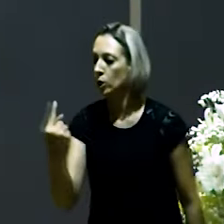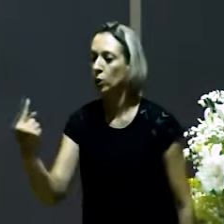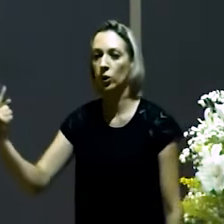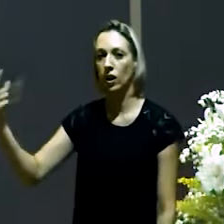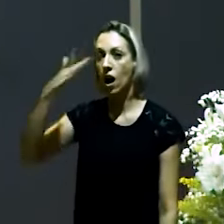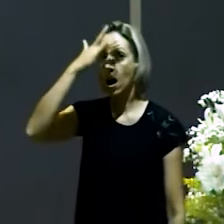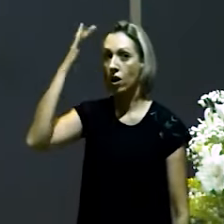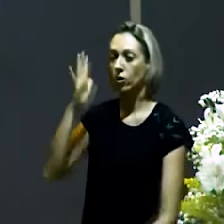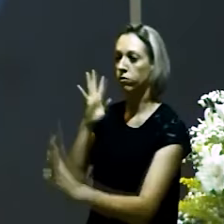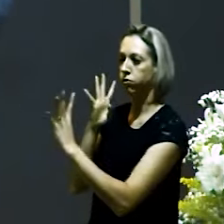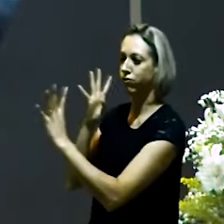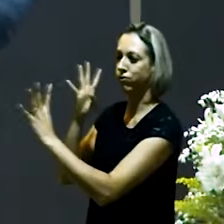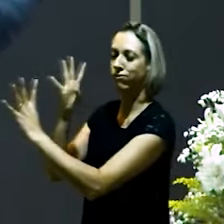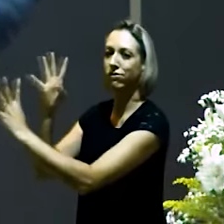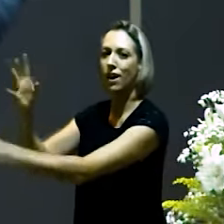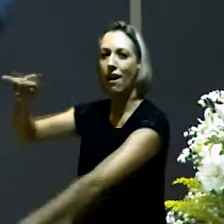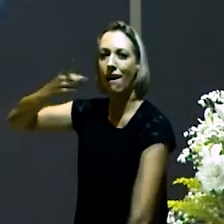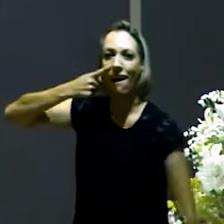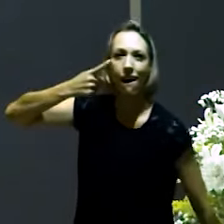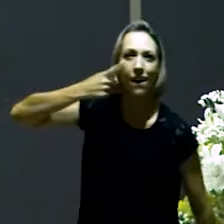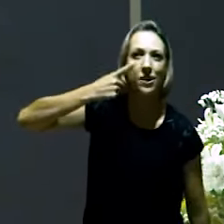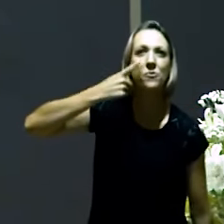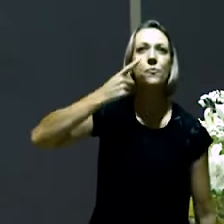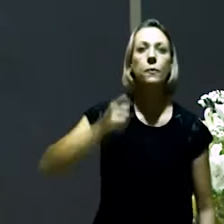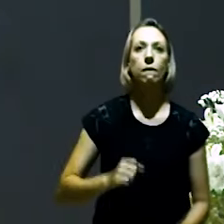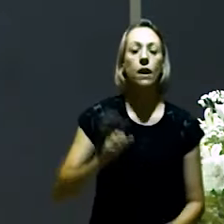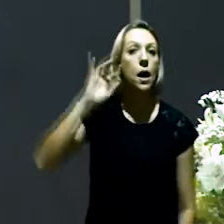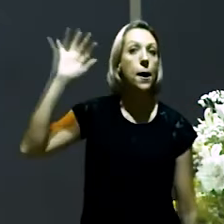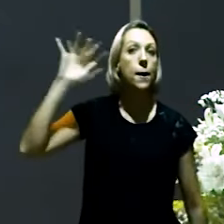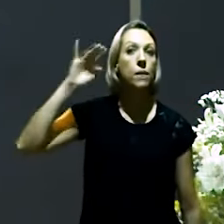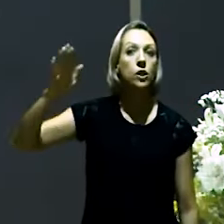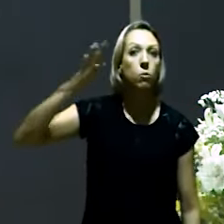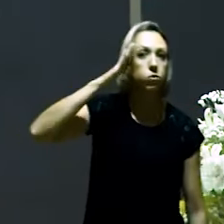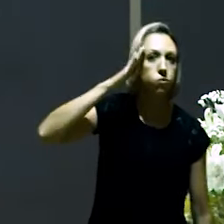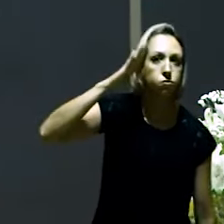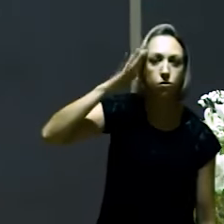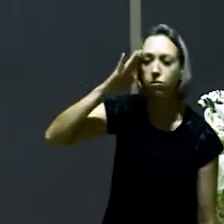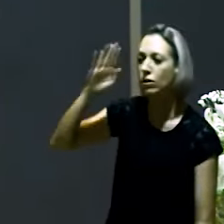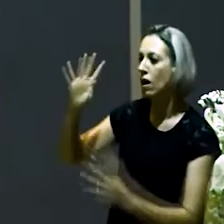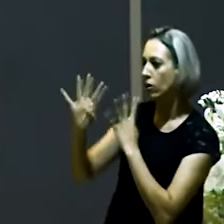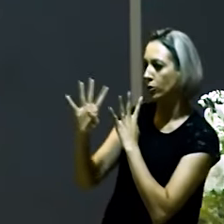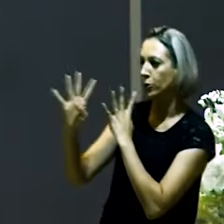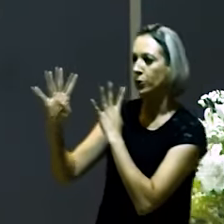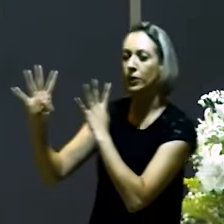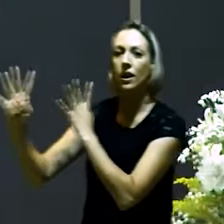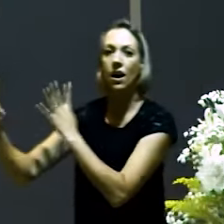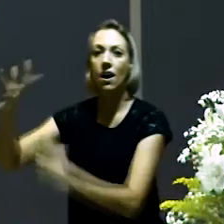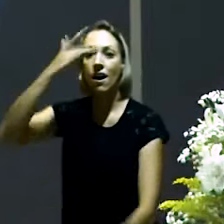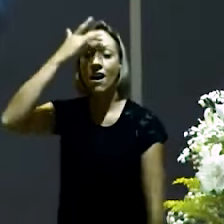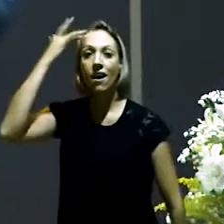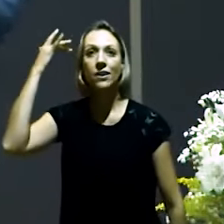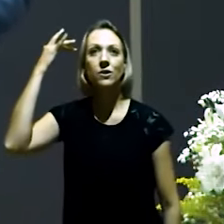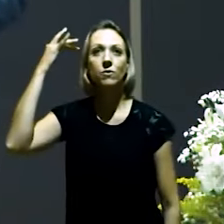eu preciso que você imagine isso. Imagine um desfile de guerra, onde um guerreiro conquistou uma cidade, e agora